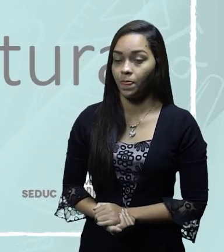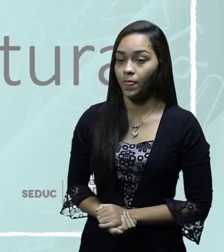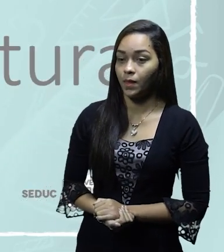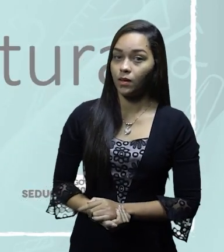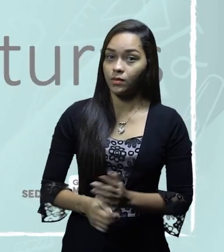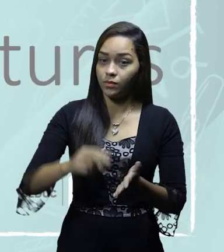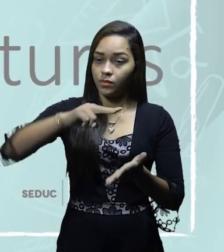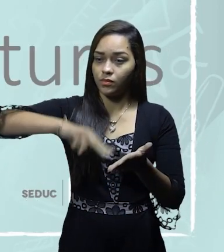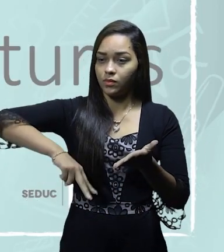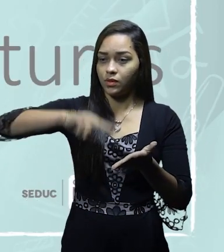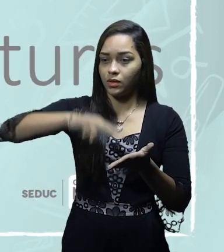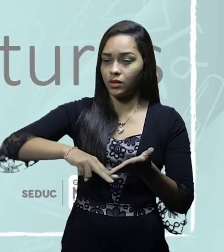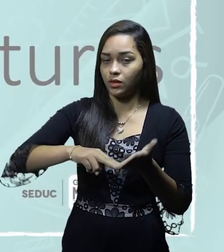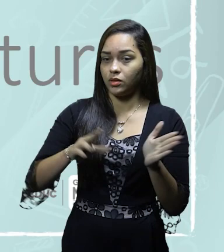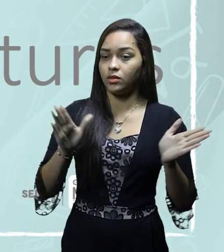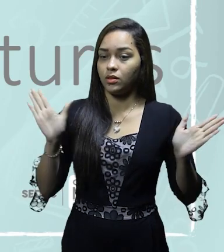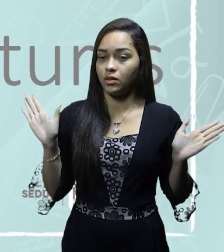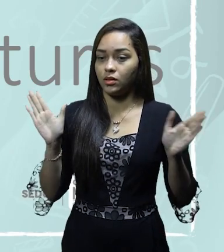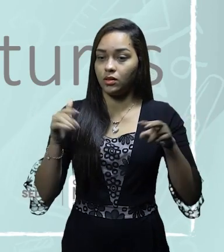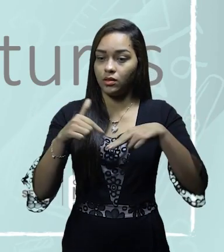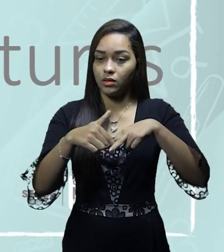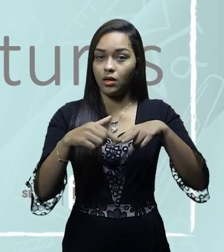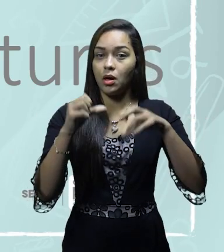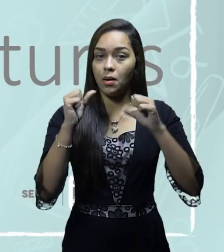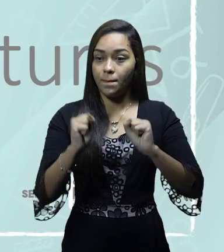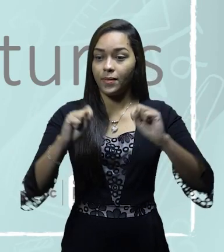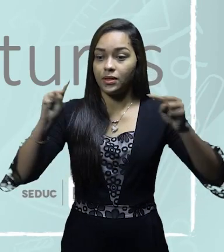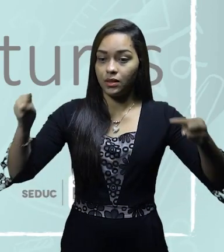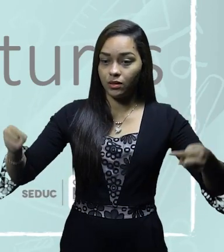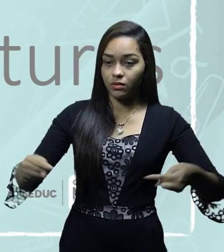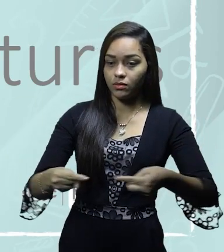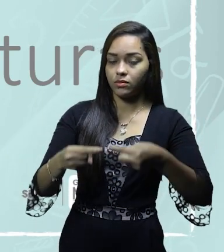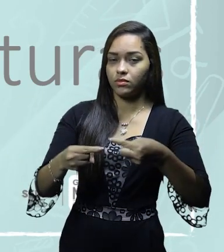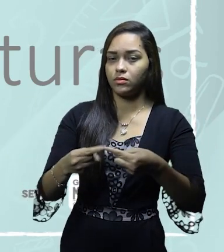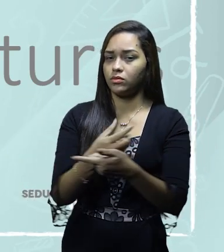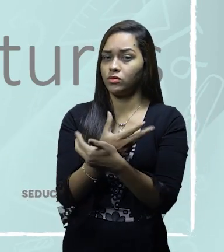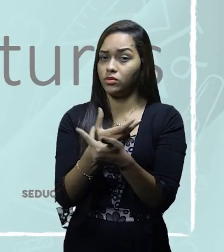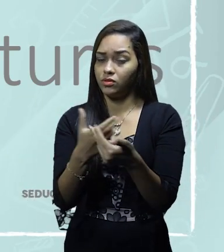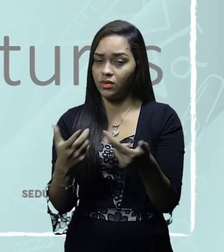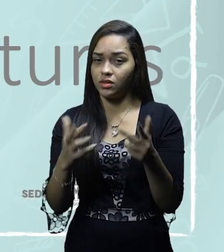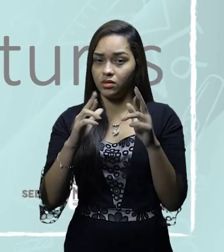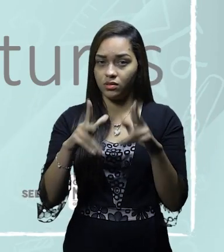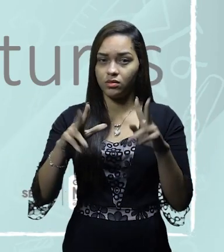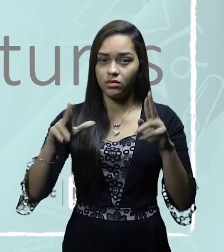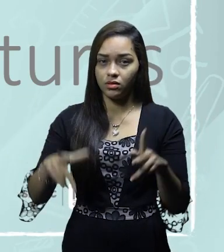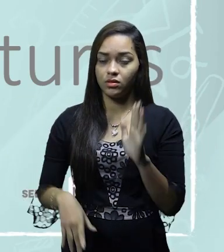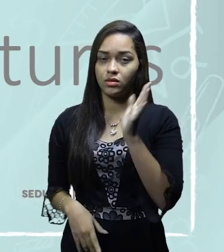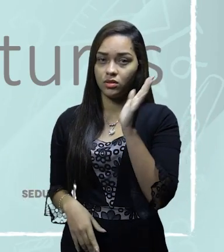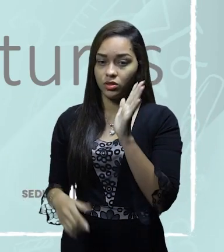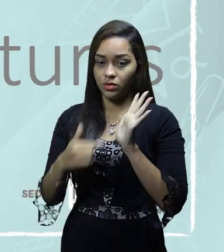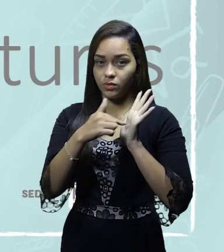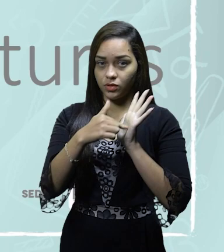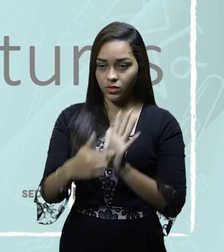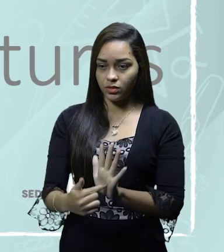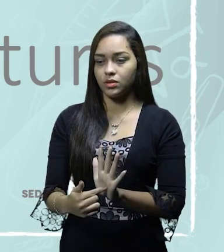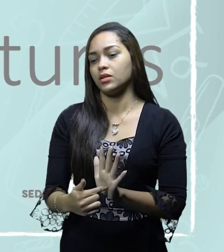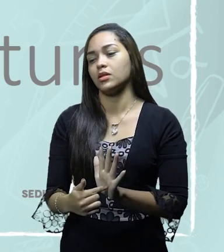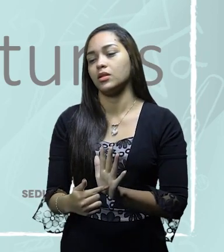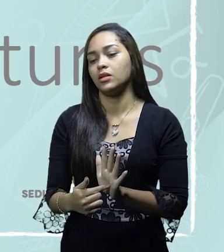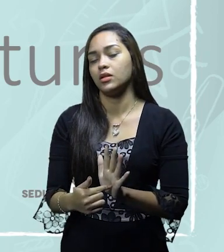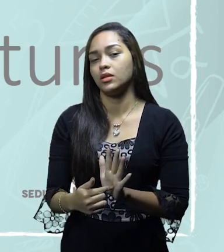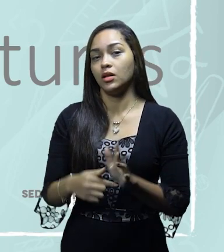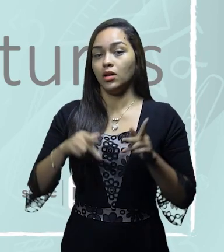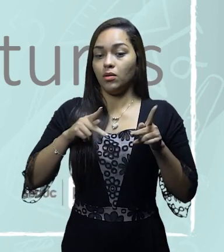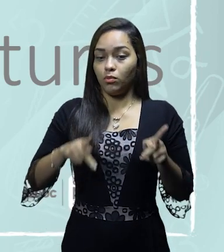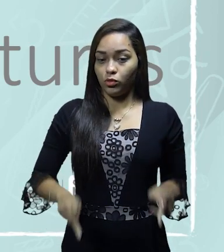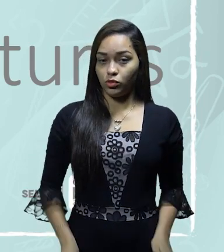de braços, pernas, podem ser combinadas de diferentes maneiras. Eu acabei de representar aqui,